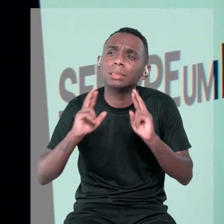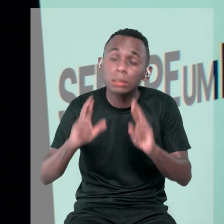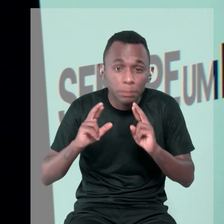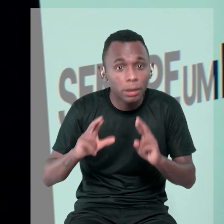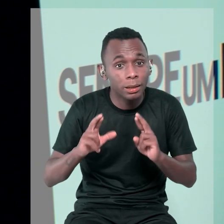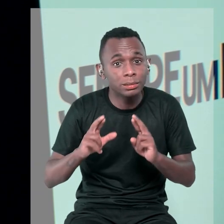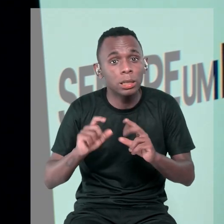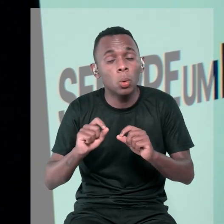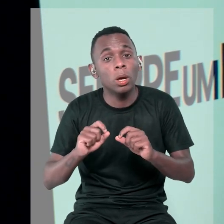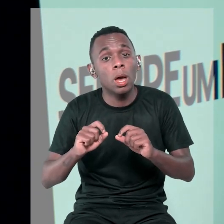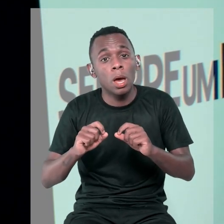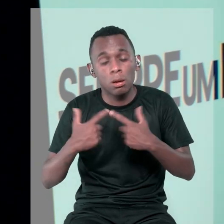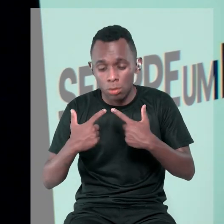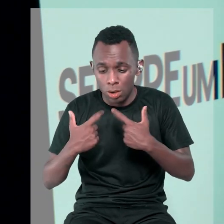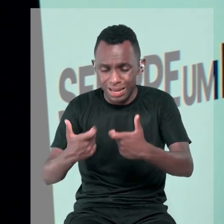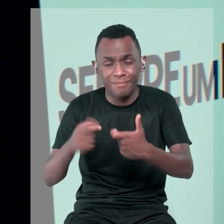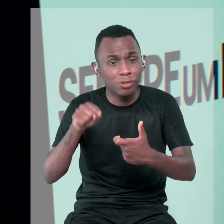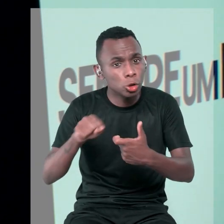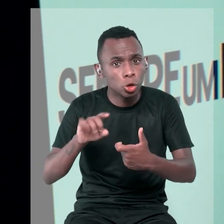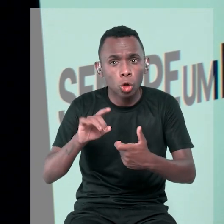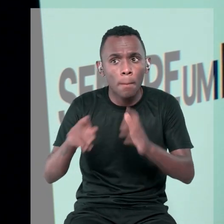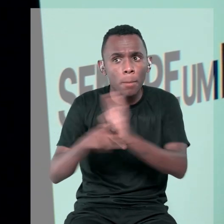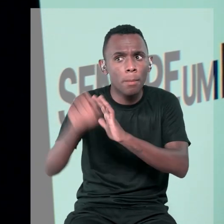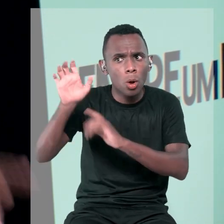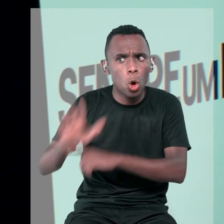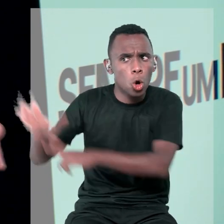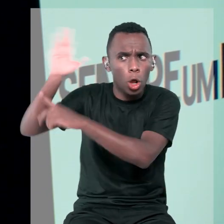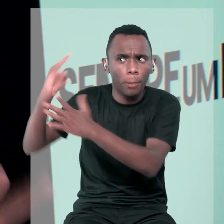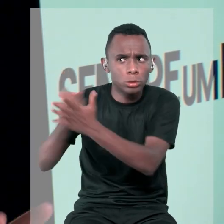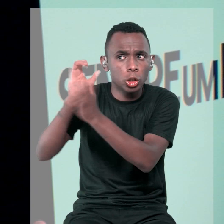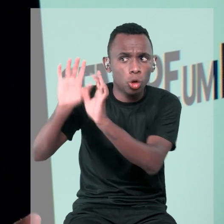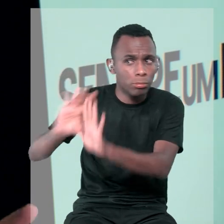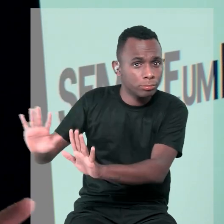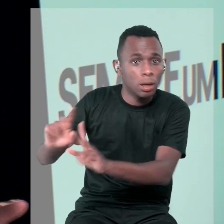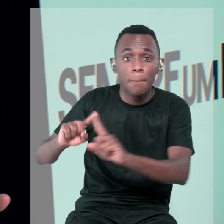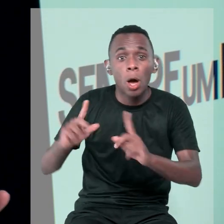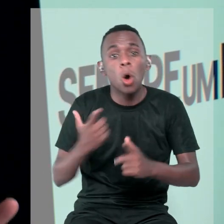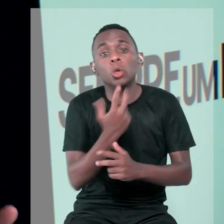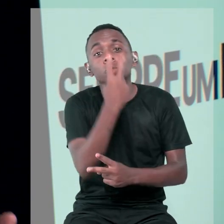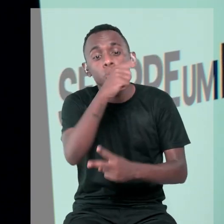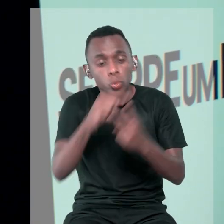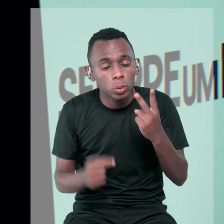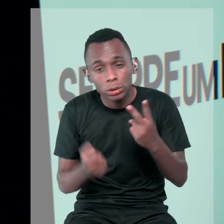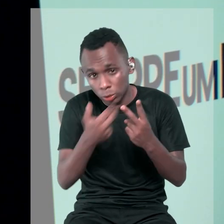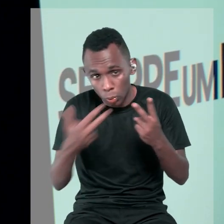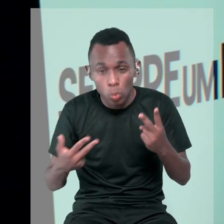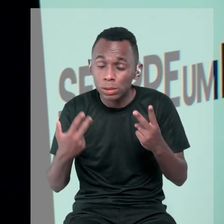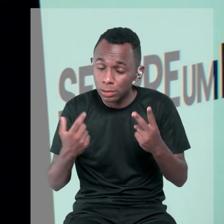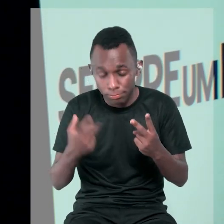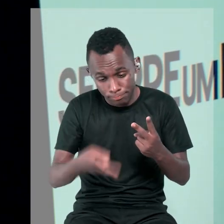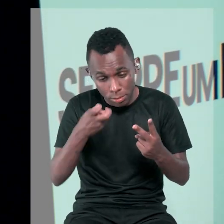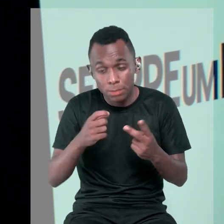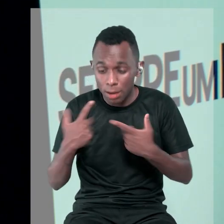guerra não seria mais um fenômeno europeu. Mas há duas coisas a se observar. Primeiro, a guerra continuou a